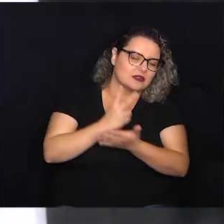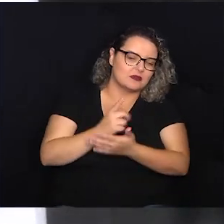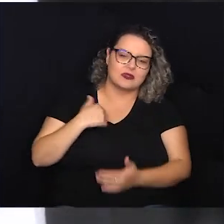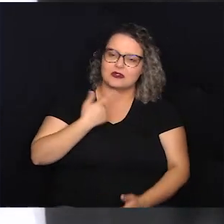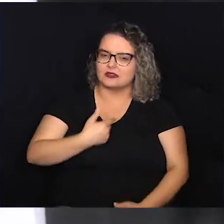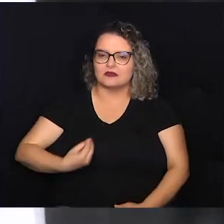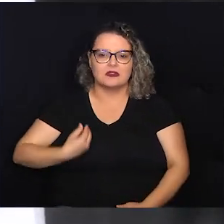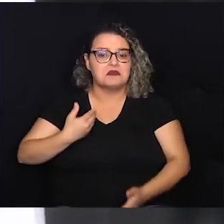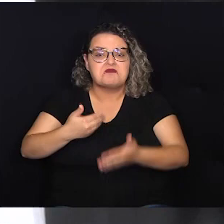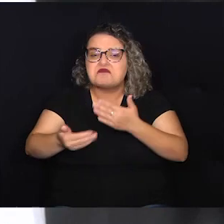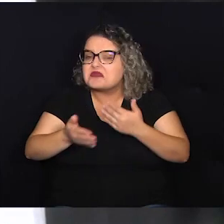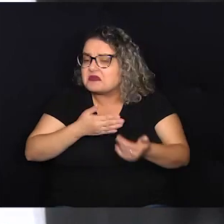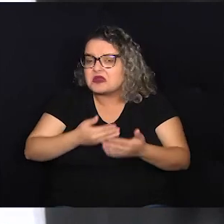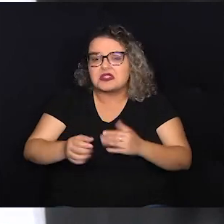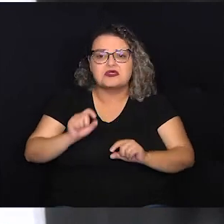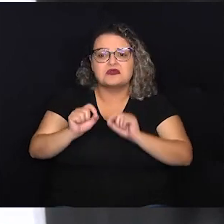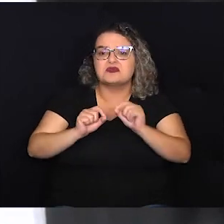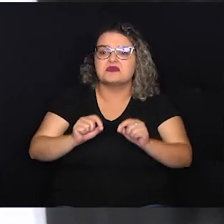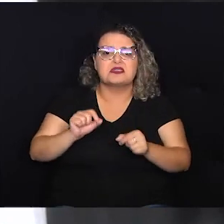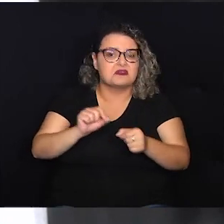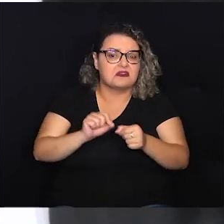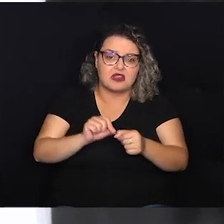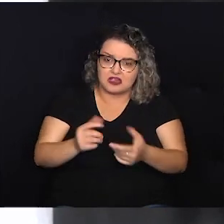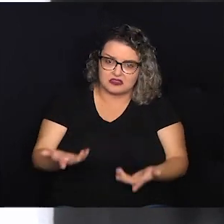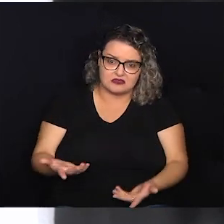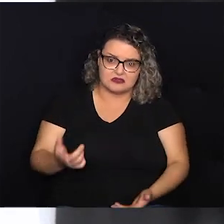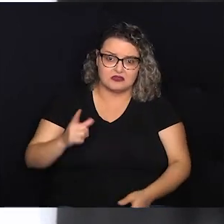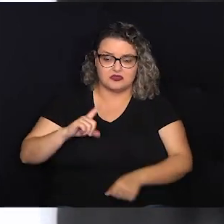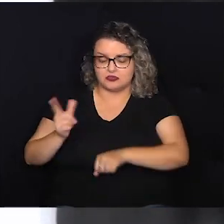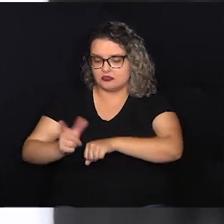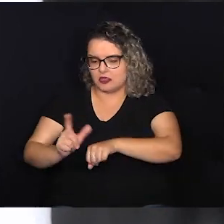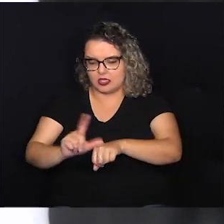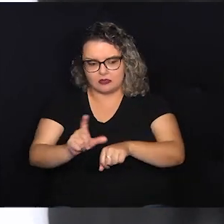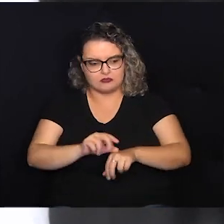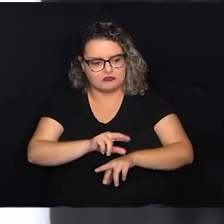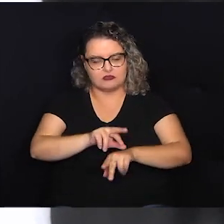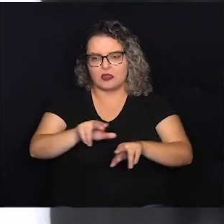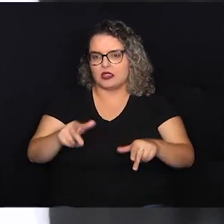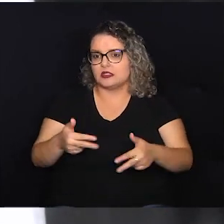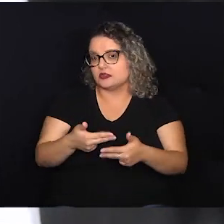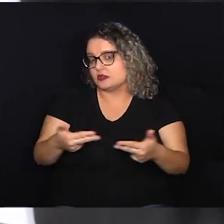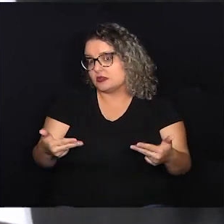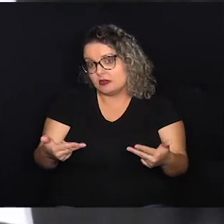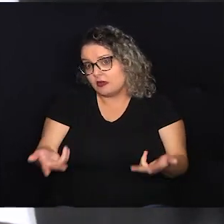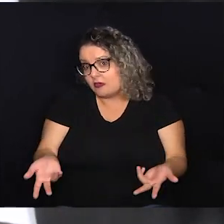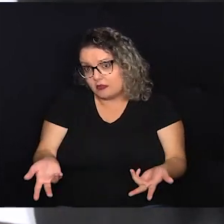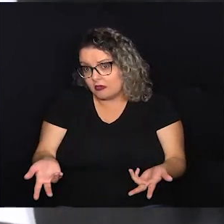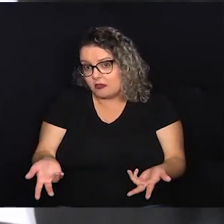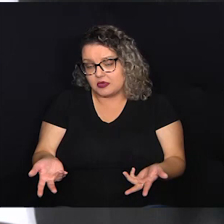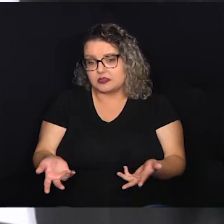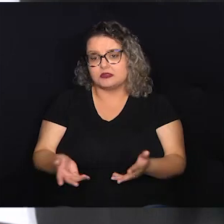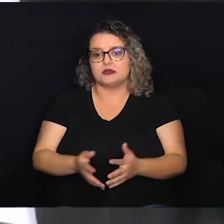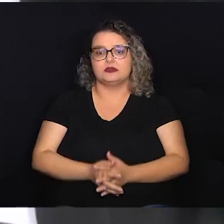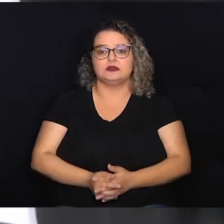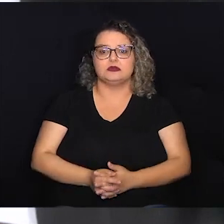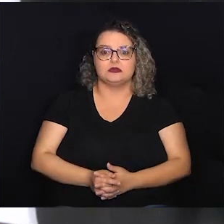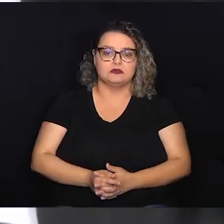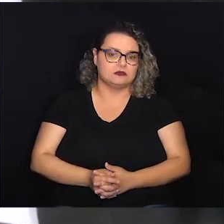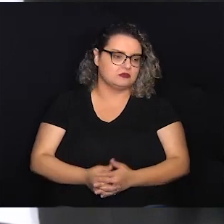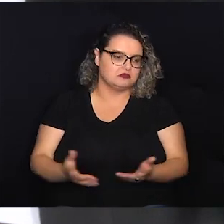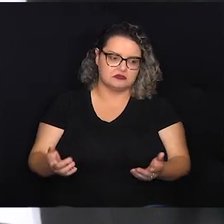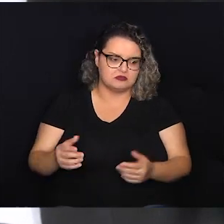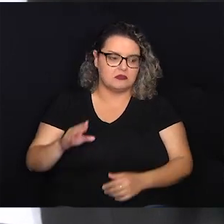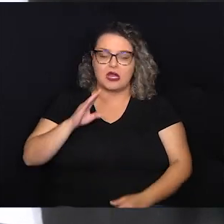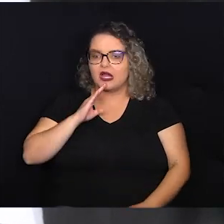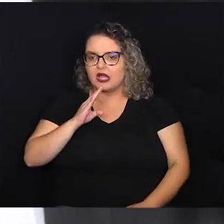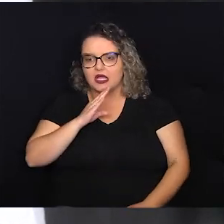estou dizendo isso? Porque foi a mão de Deus, como sempre, nas nossas vidas, dependendo do que você faz. Eu tive comércio, eu tive